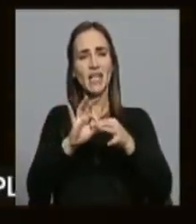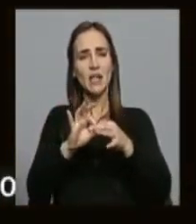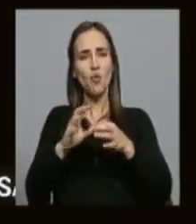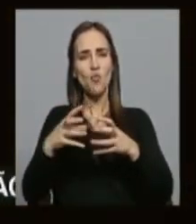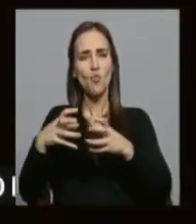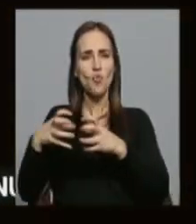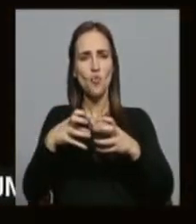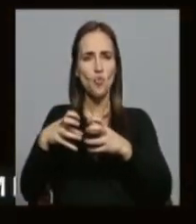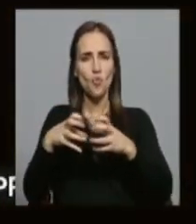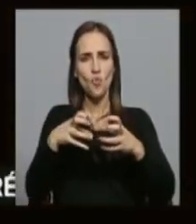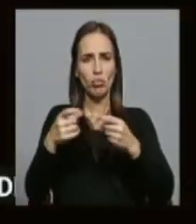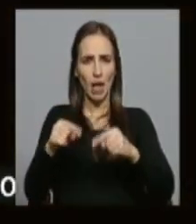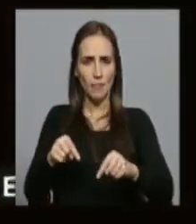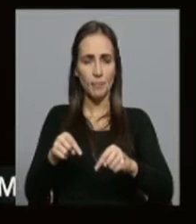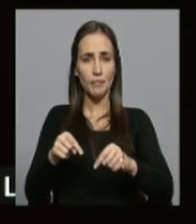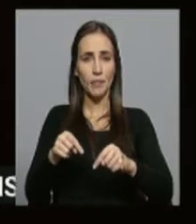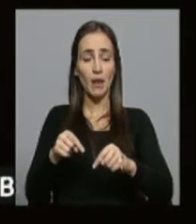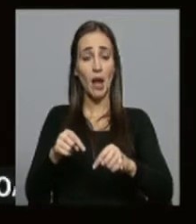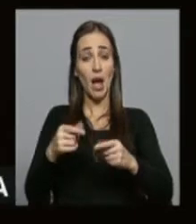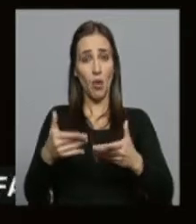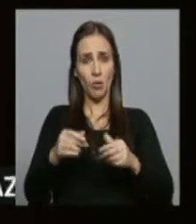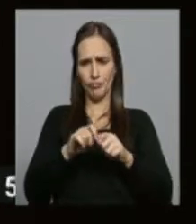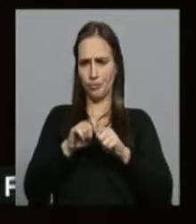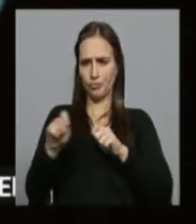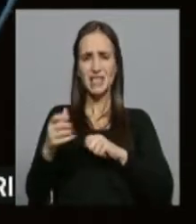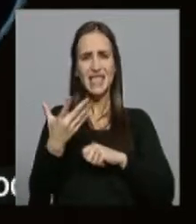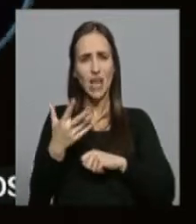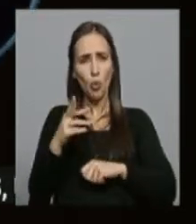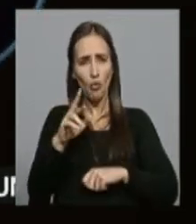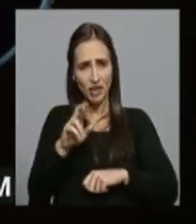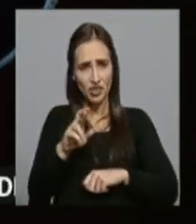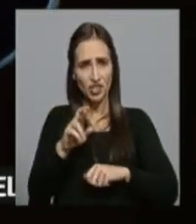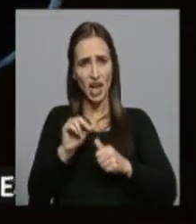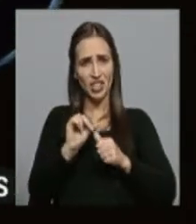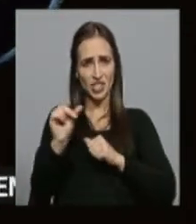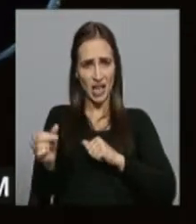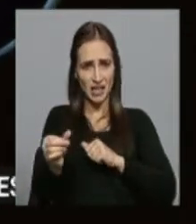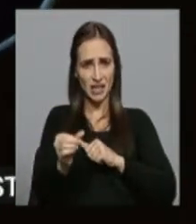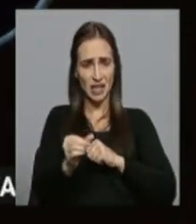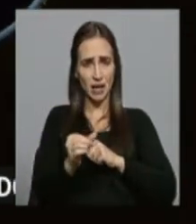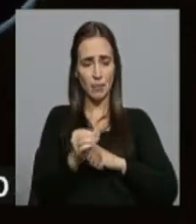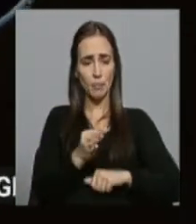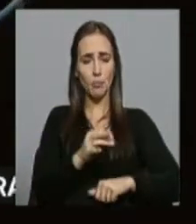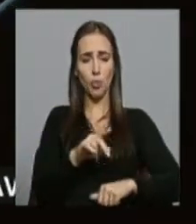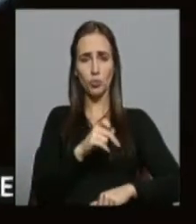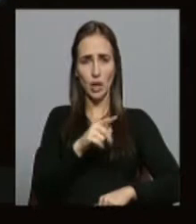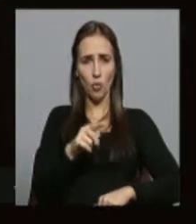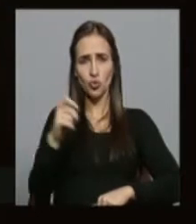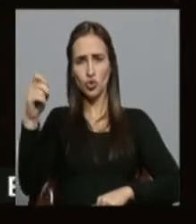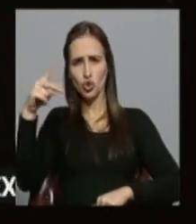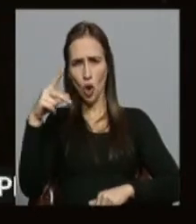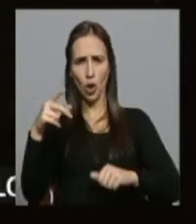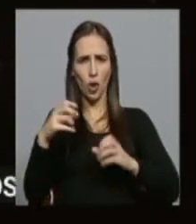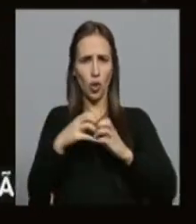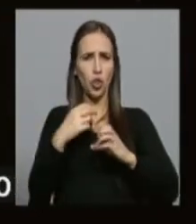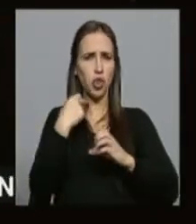entre ambos. E a esta distância de 5 vezes a distância entre Plutão e Sol, e com massas pequenas, estamos a falar do